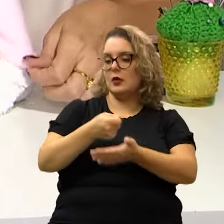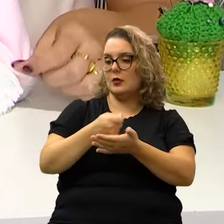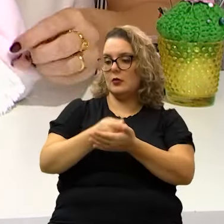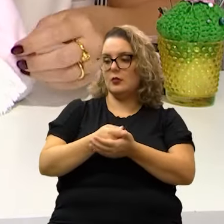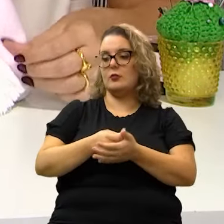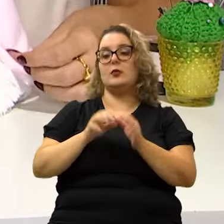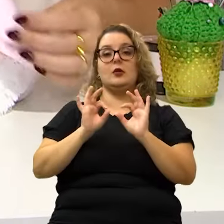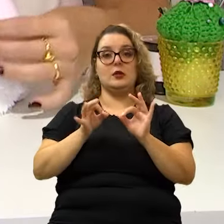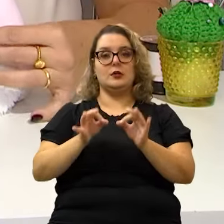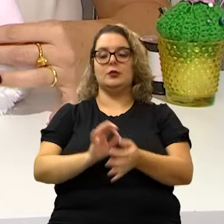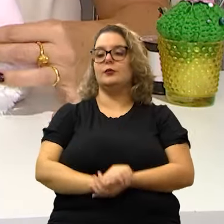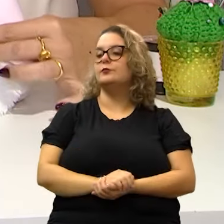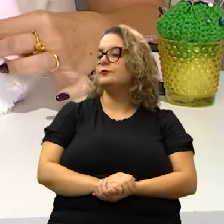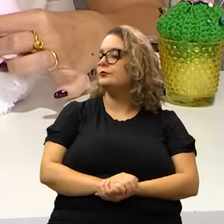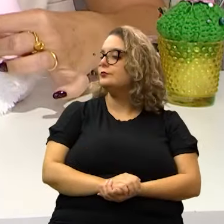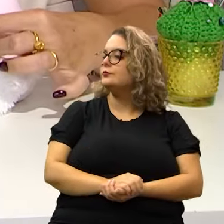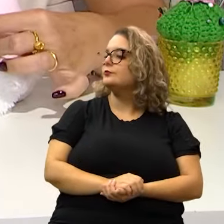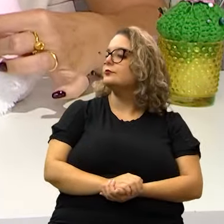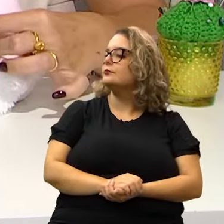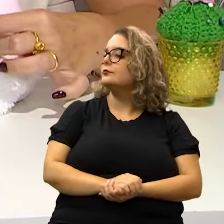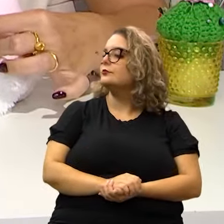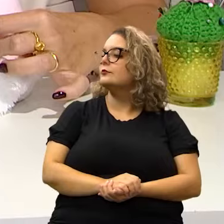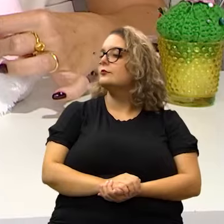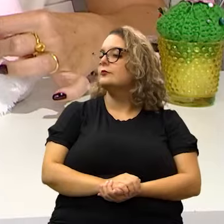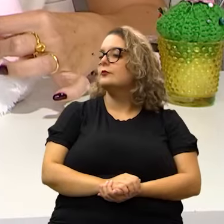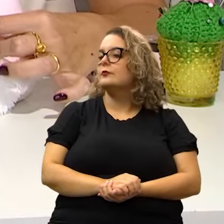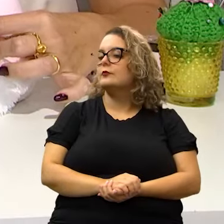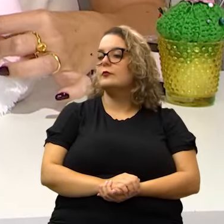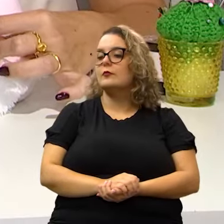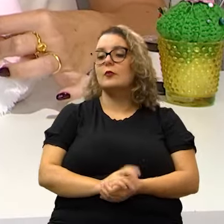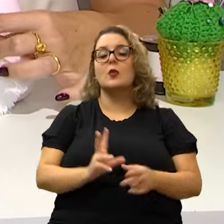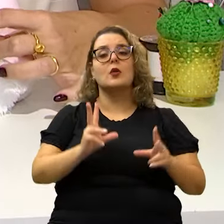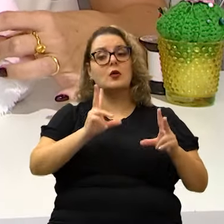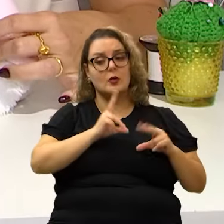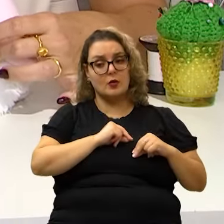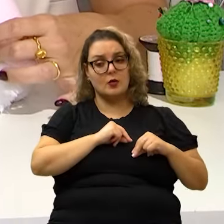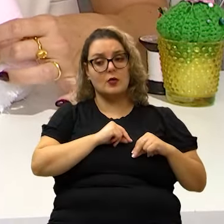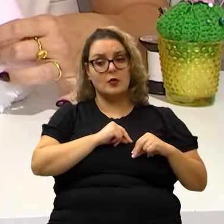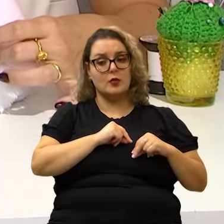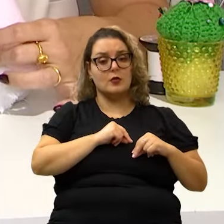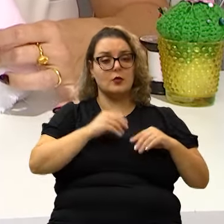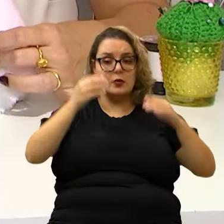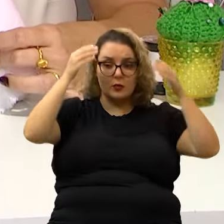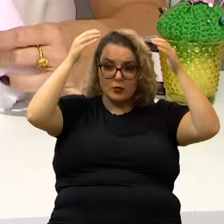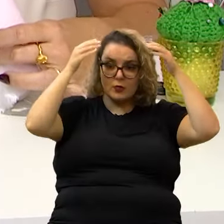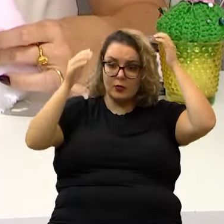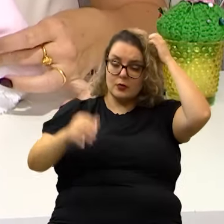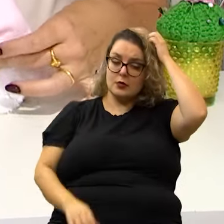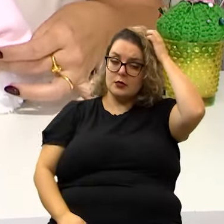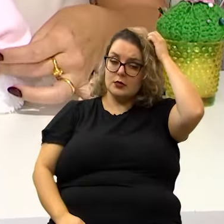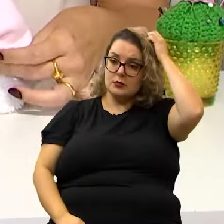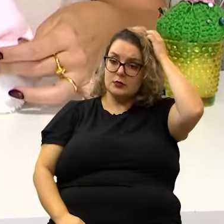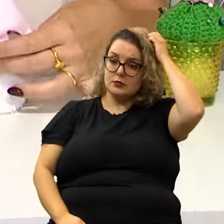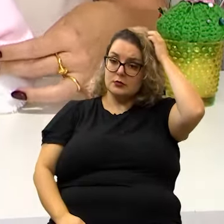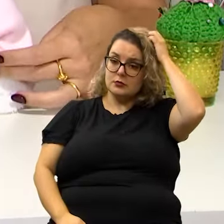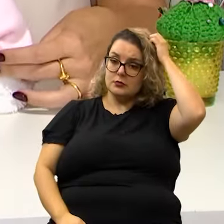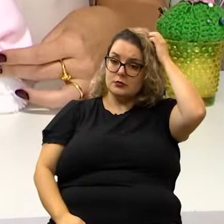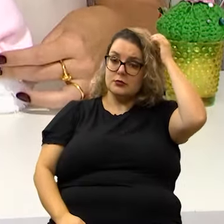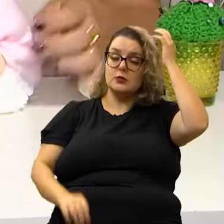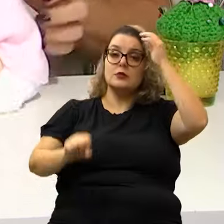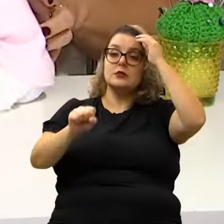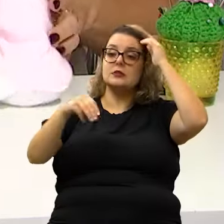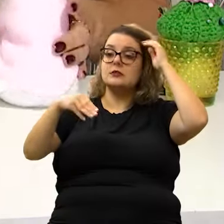fique certinho. Então, eu vou fazendo toda a voltinha. Gente, você colocando o gorro me lembrou um negócio. Dá pra fazer um